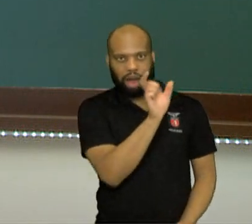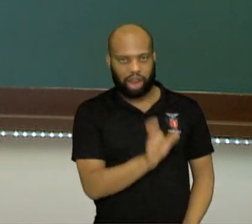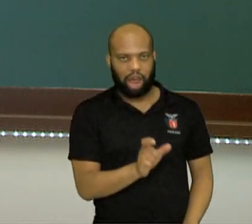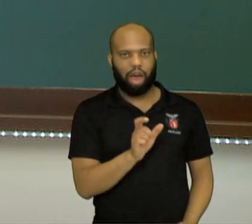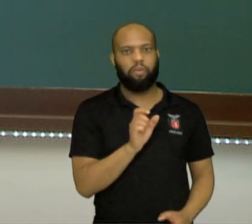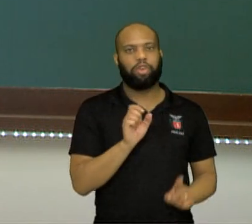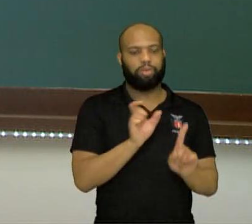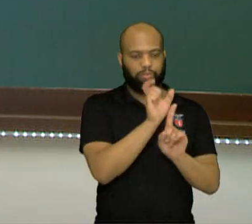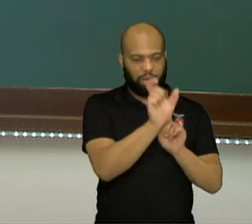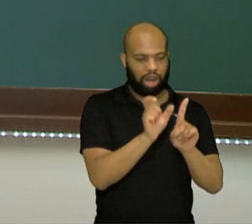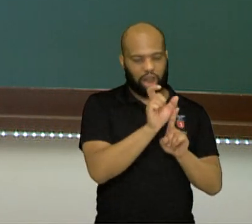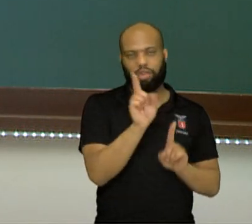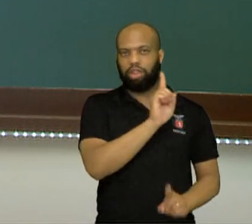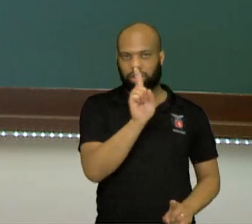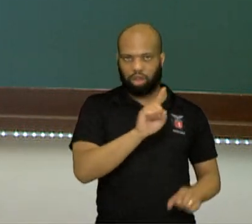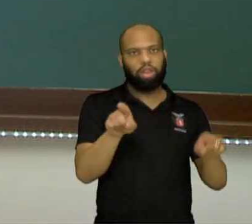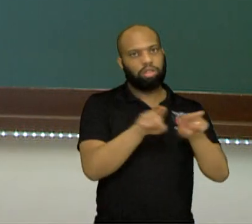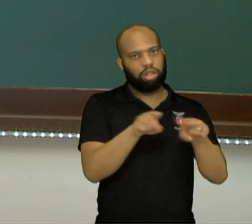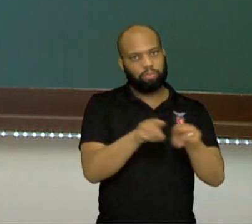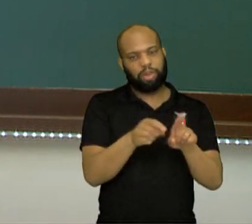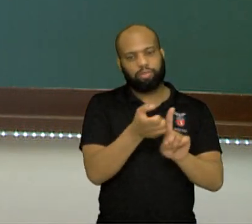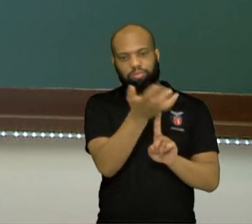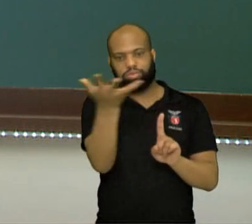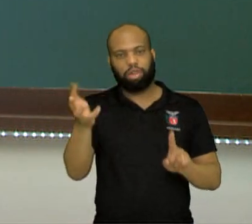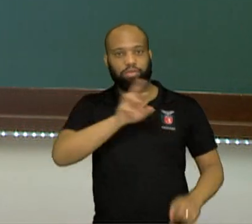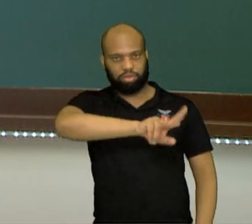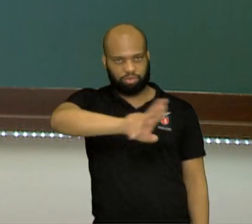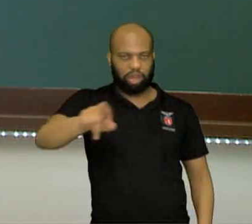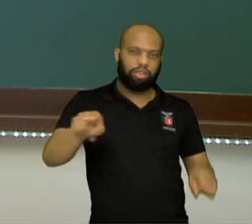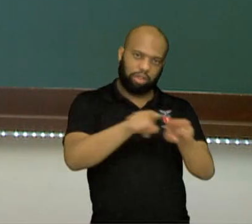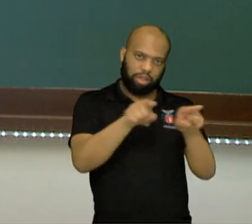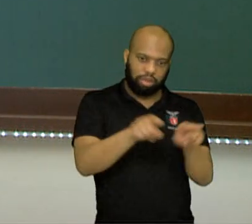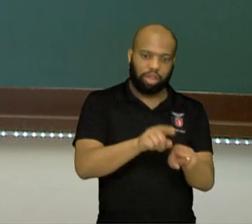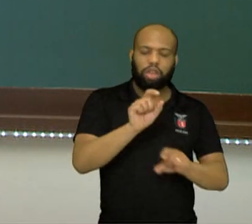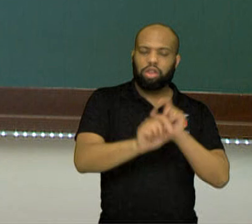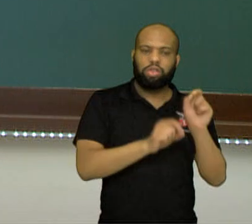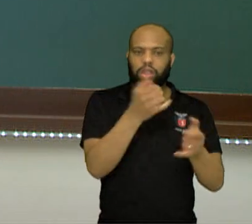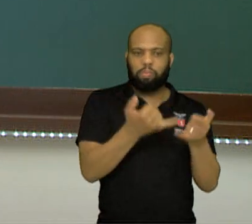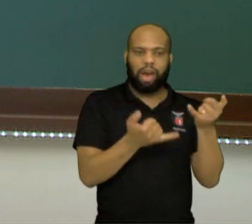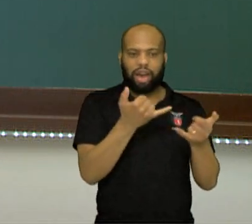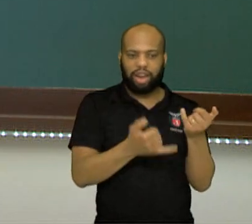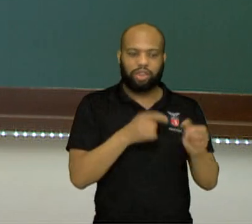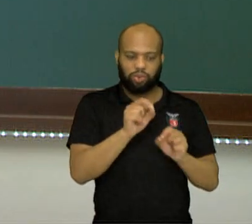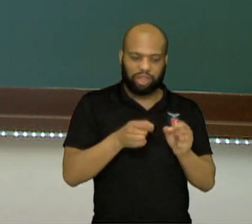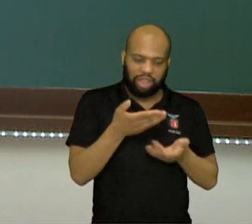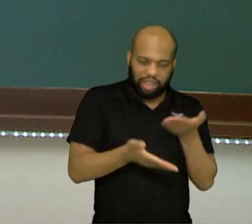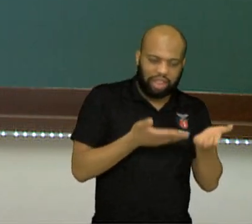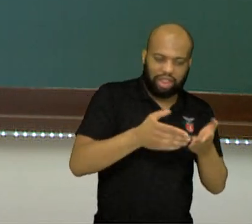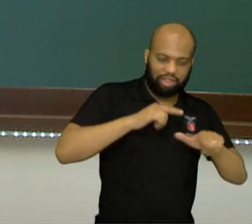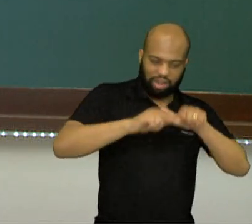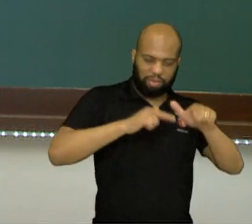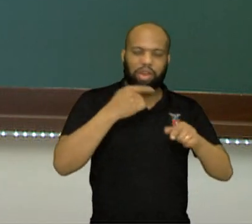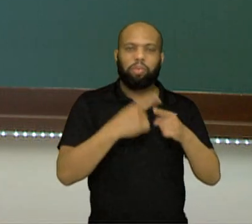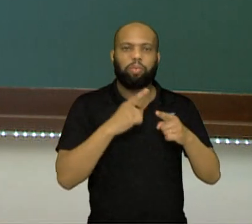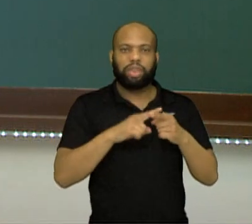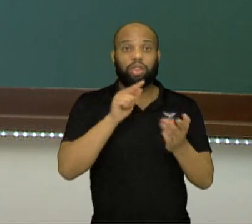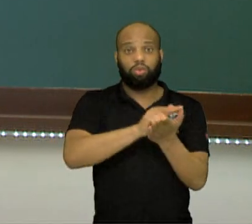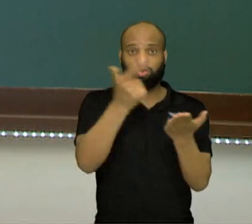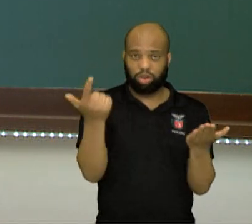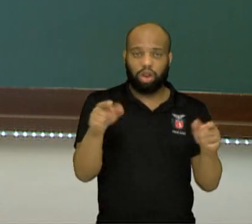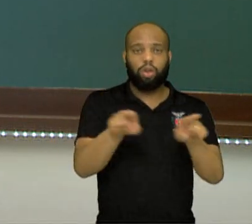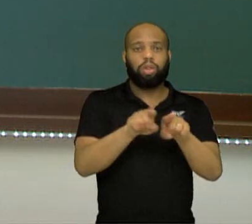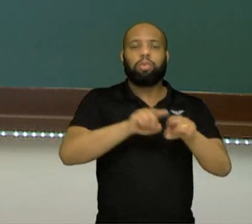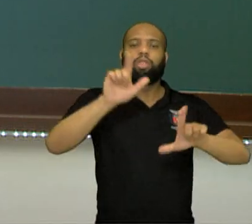verbal gente então é mais perto de prestação no serviço porque a professora porque no jornal